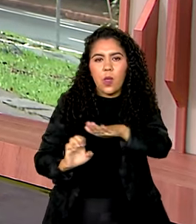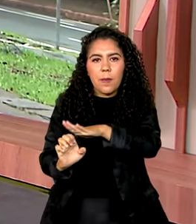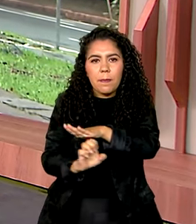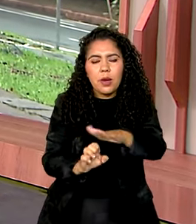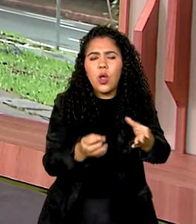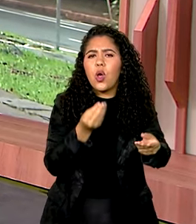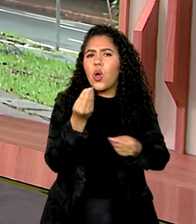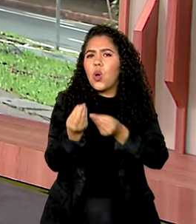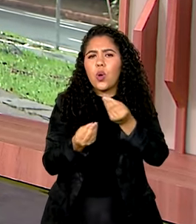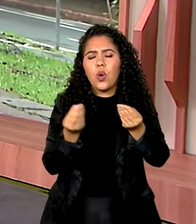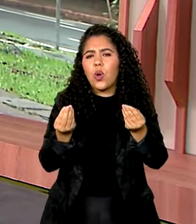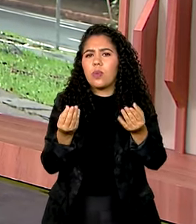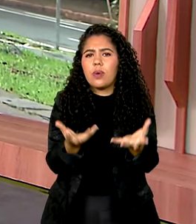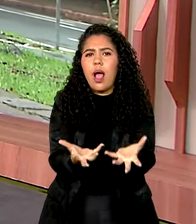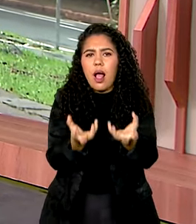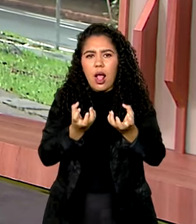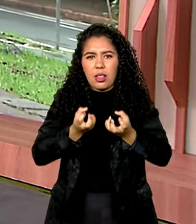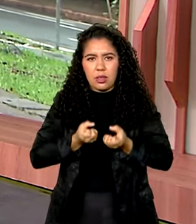programa?